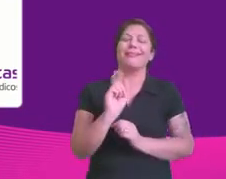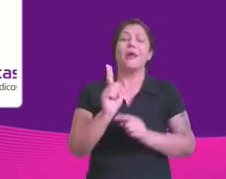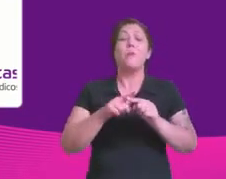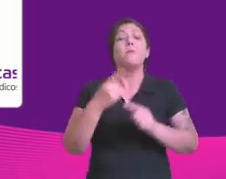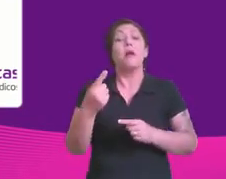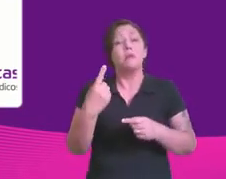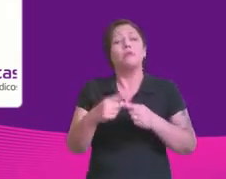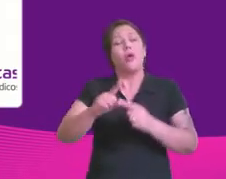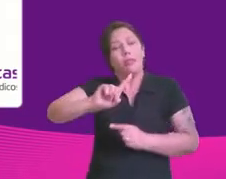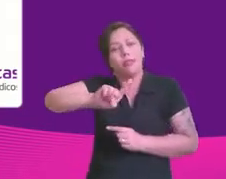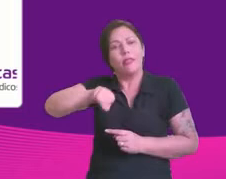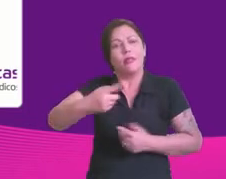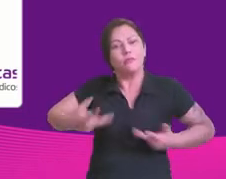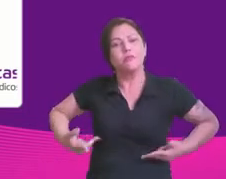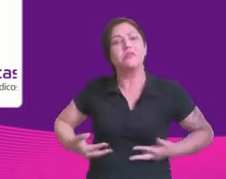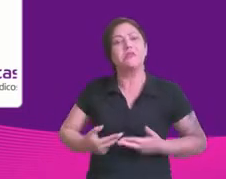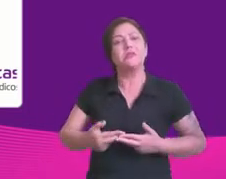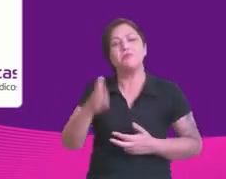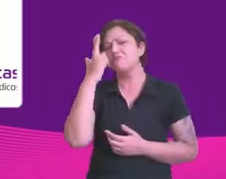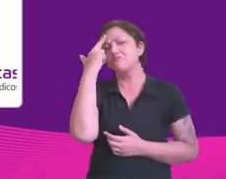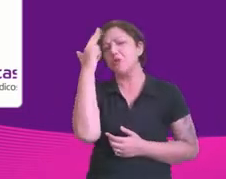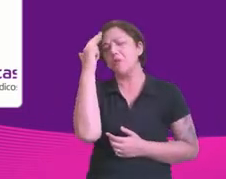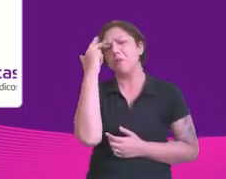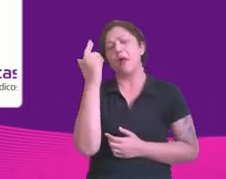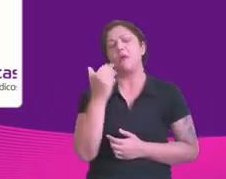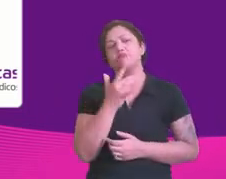pós-operatório, efetivamente, da gastrectomia.